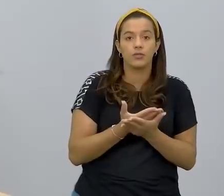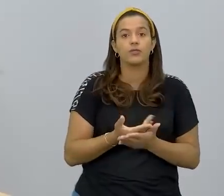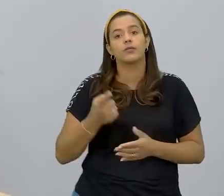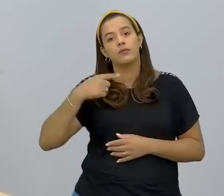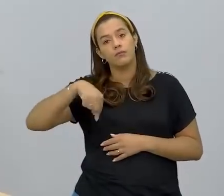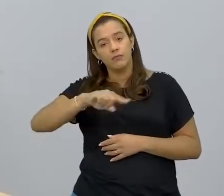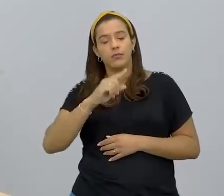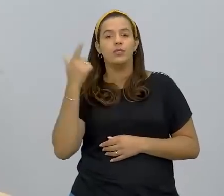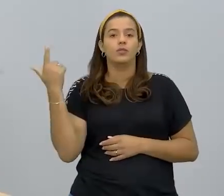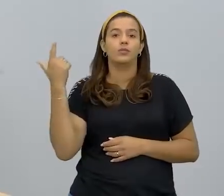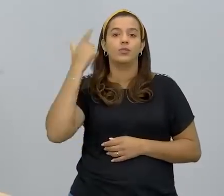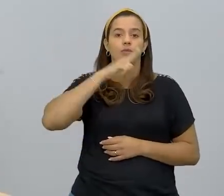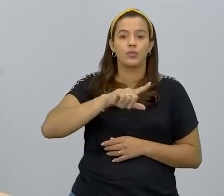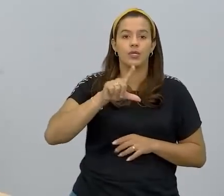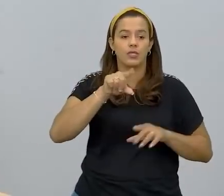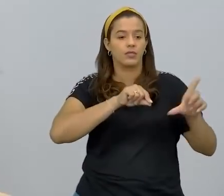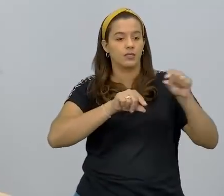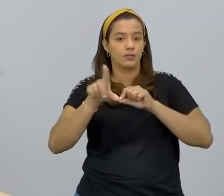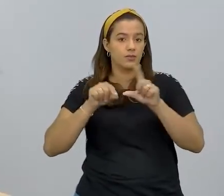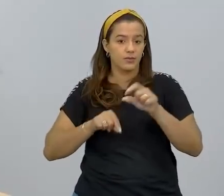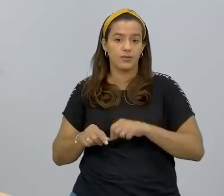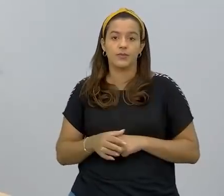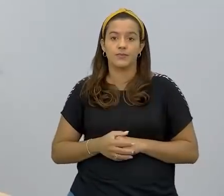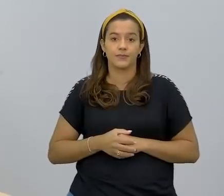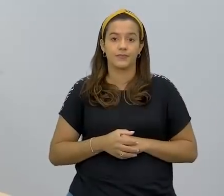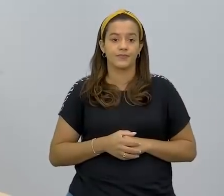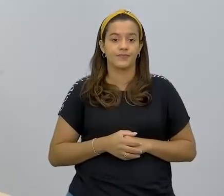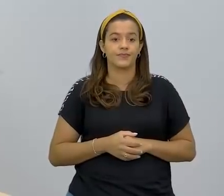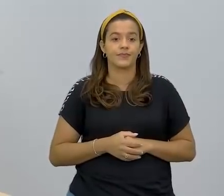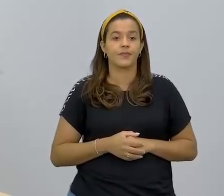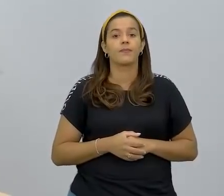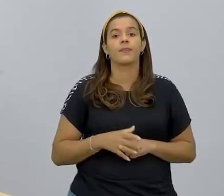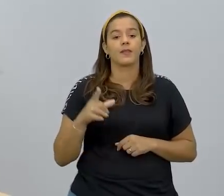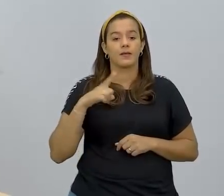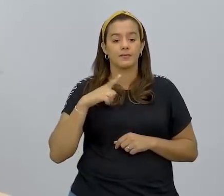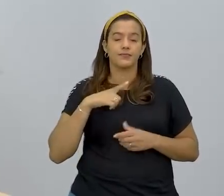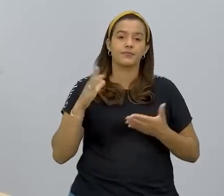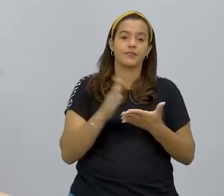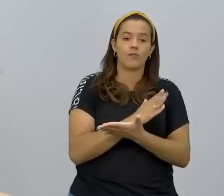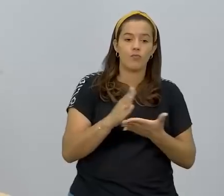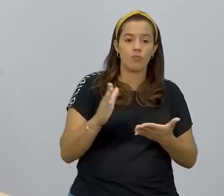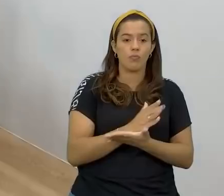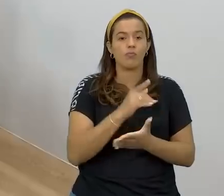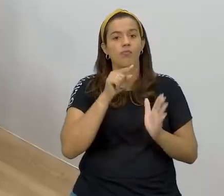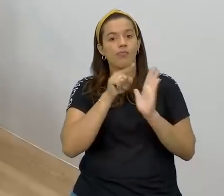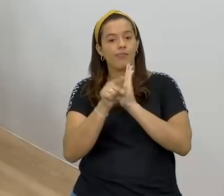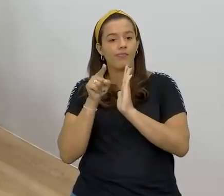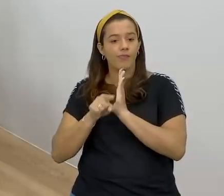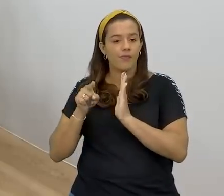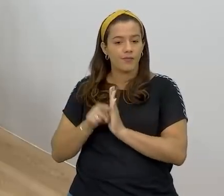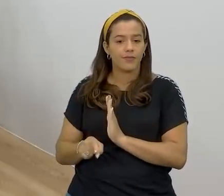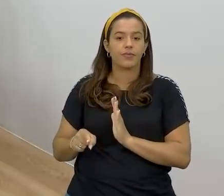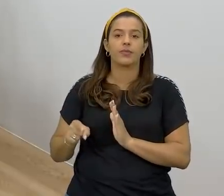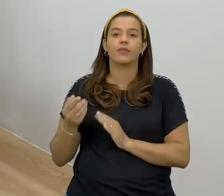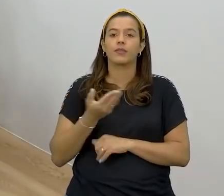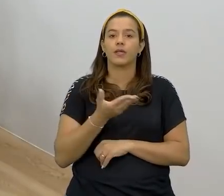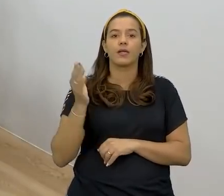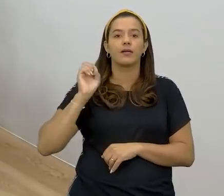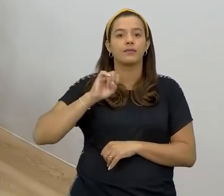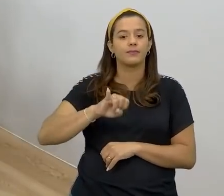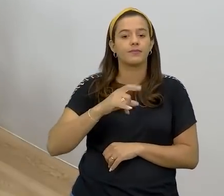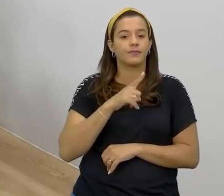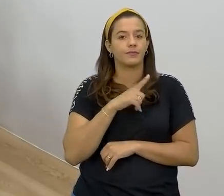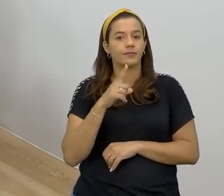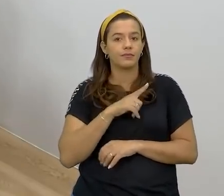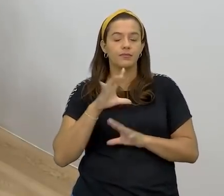você consegue selecionar. Até tem um professor, alguns professores que perguntam essa questão